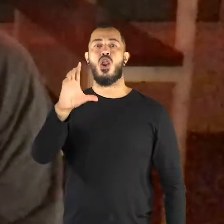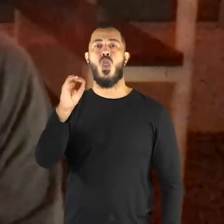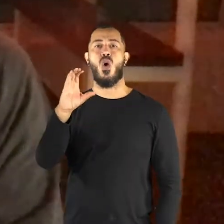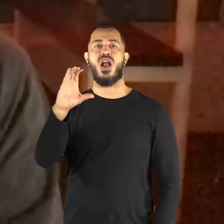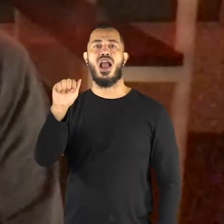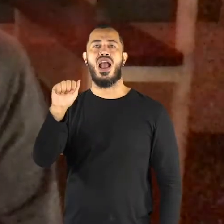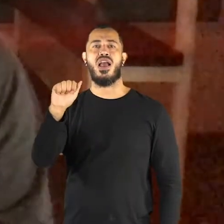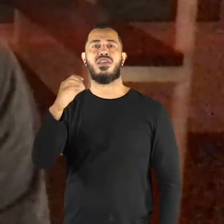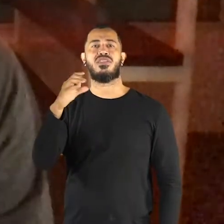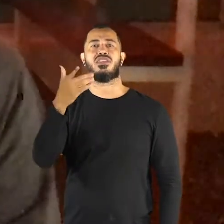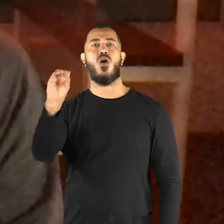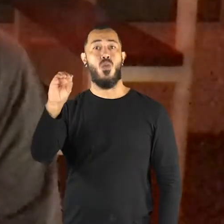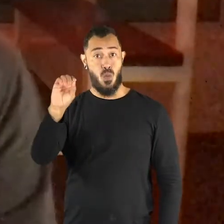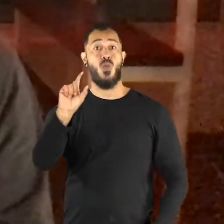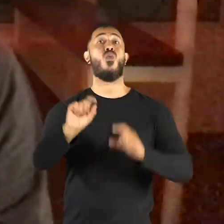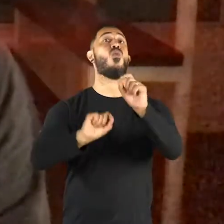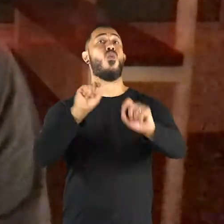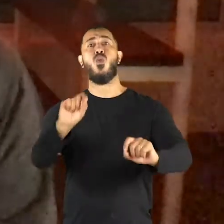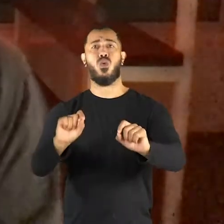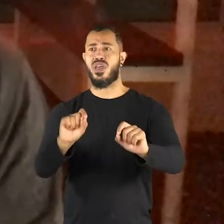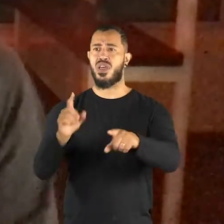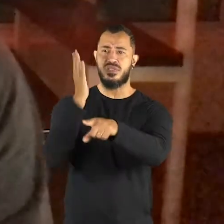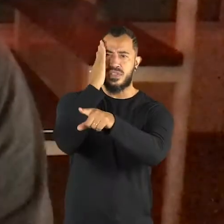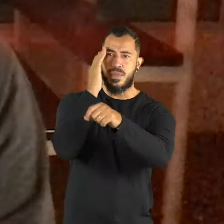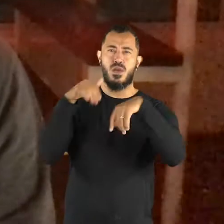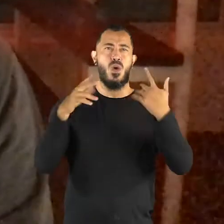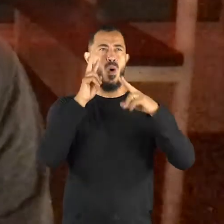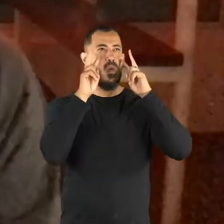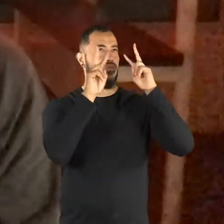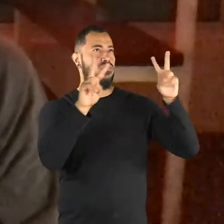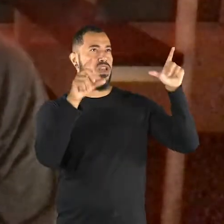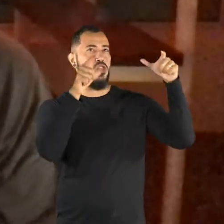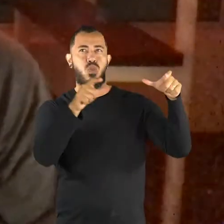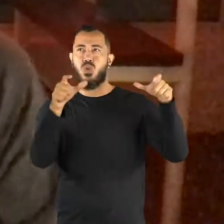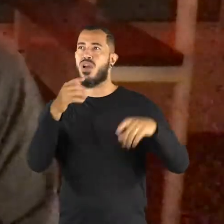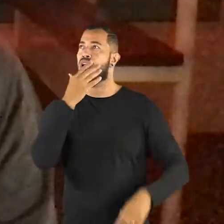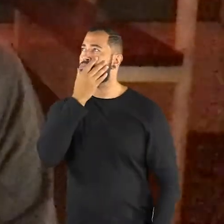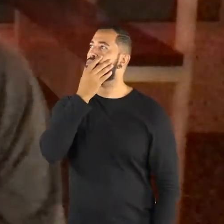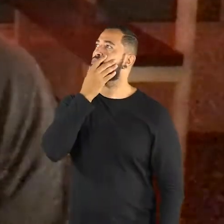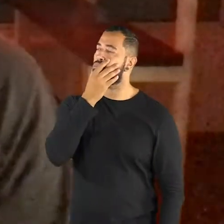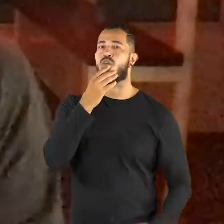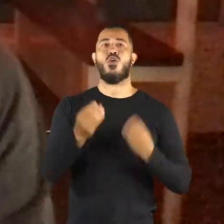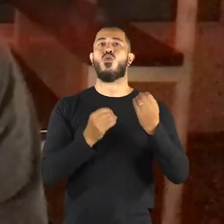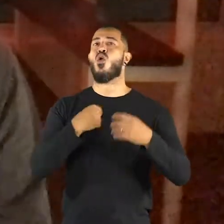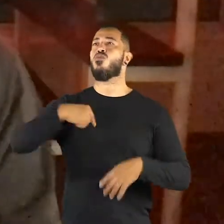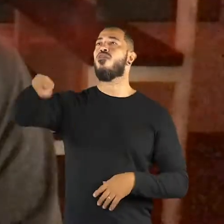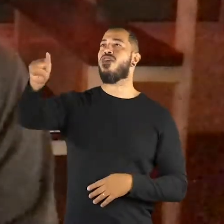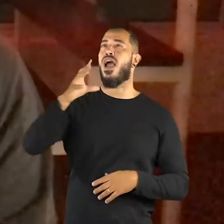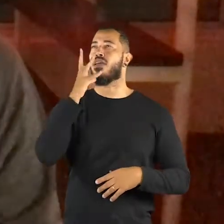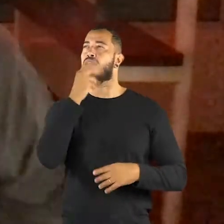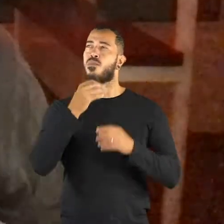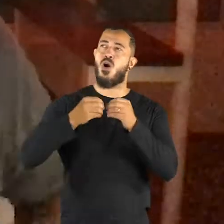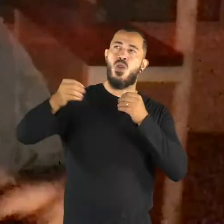relação com ela, espacial, de entender com a produção, como é que vai ser para chegar lá, quanto tempo